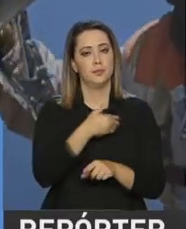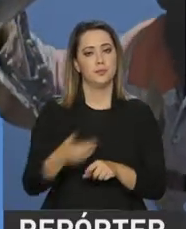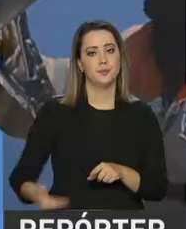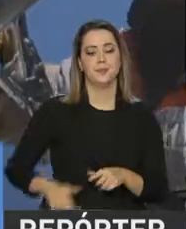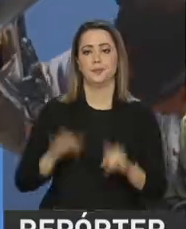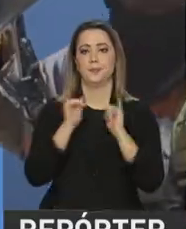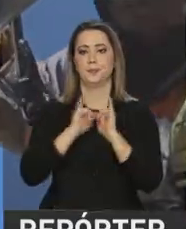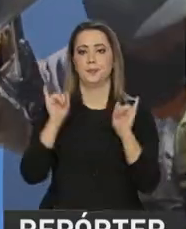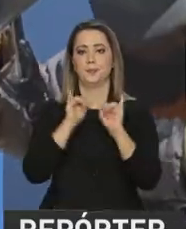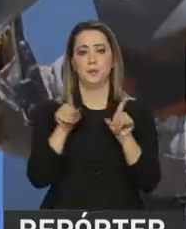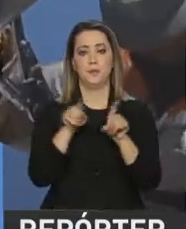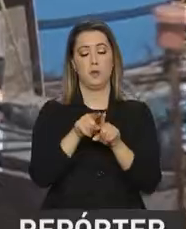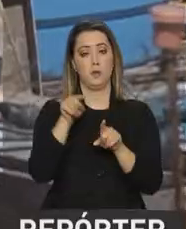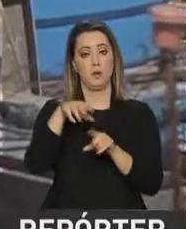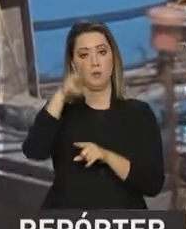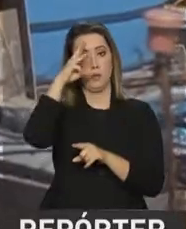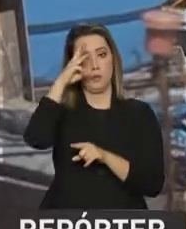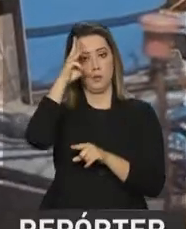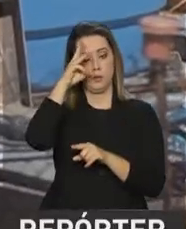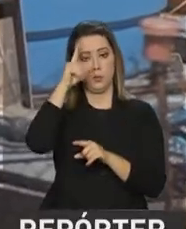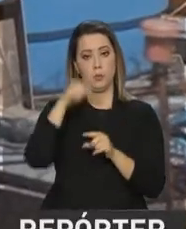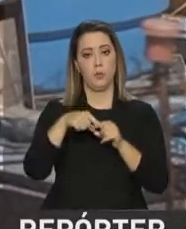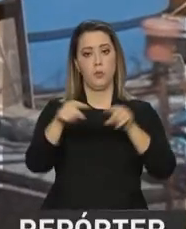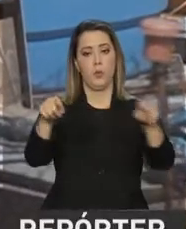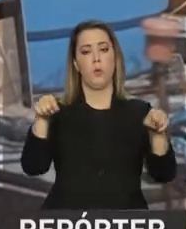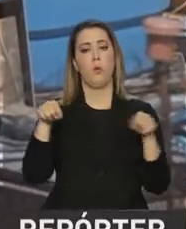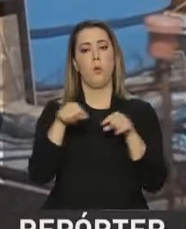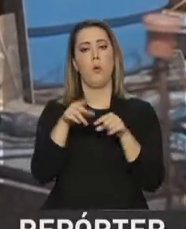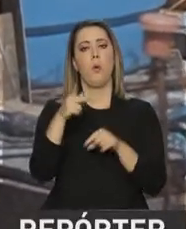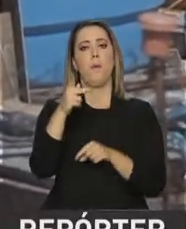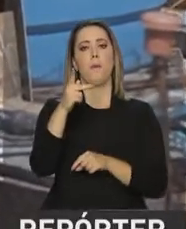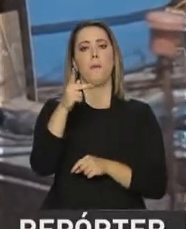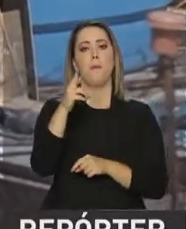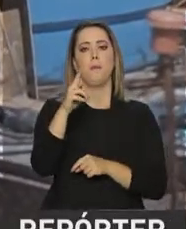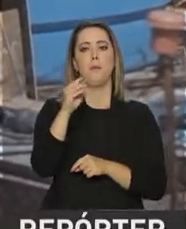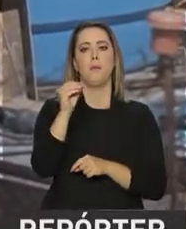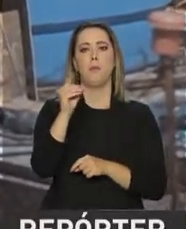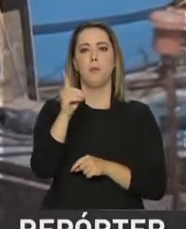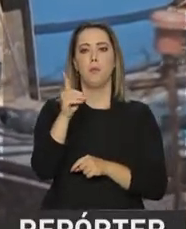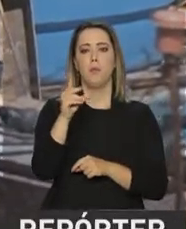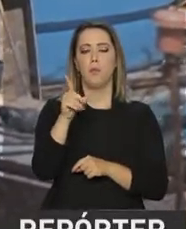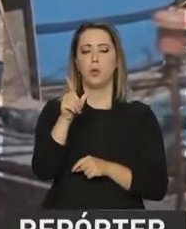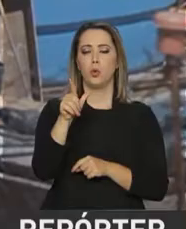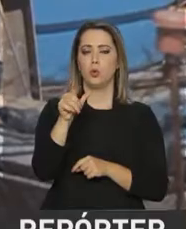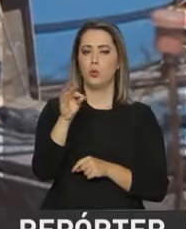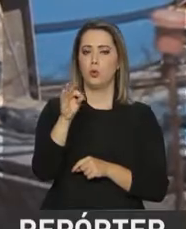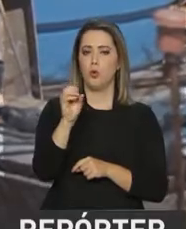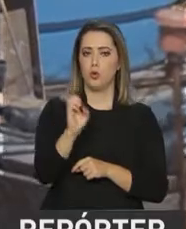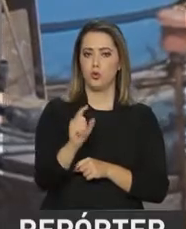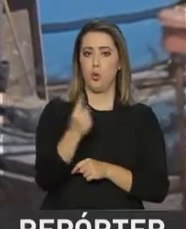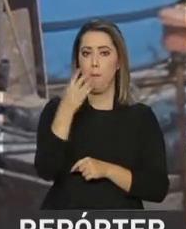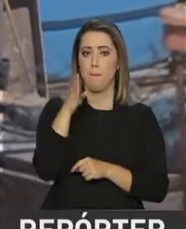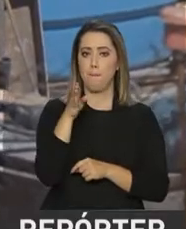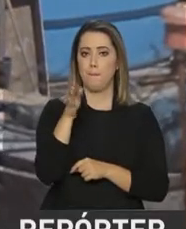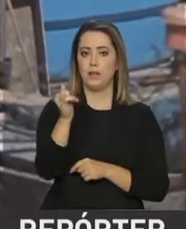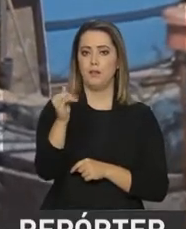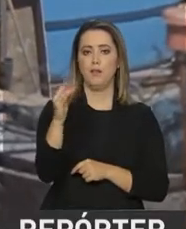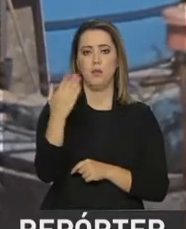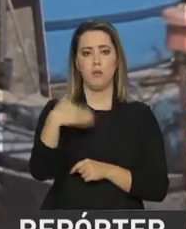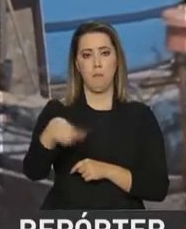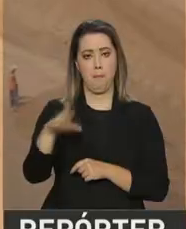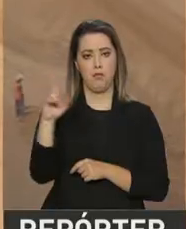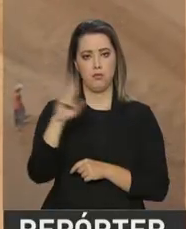governo lançou também nesta última terça-feira o produto not programa que vai destinar 1 bilhão e meio de reais em crédito para